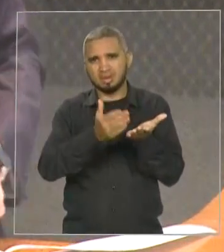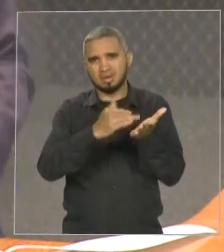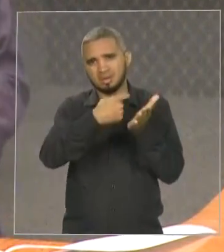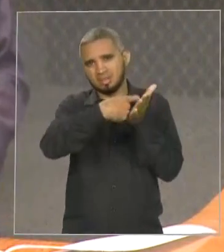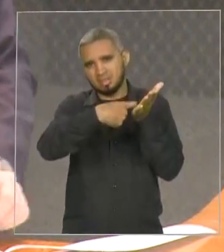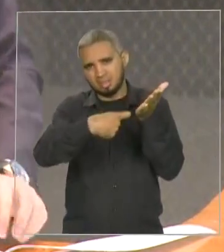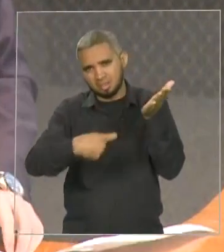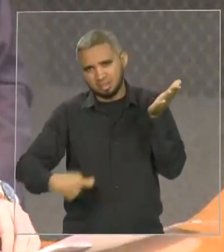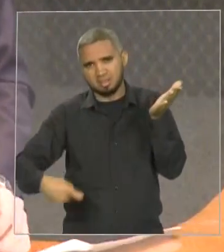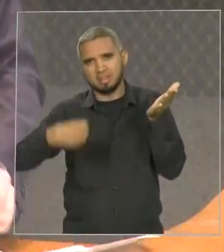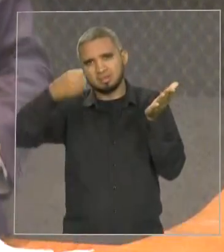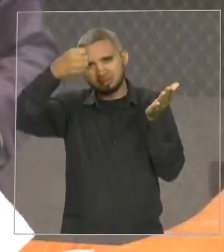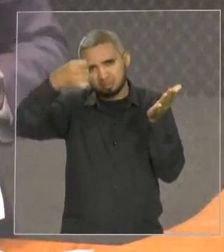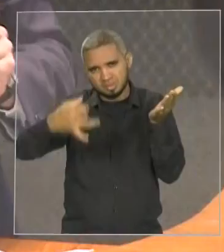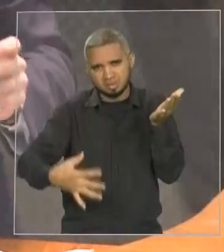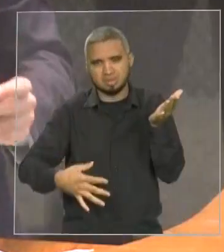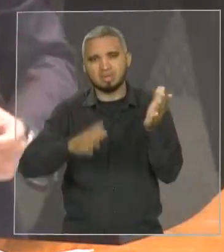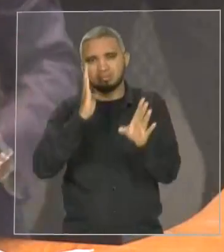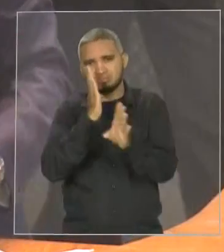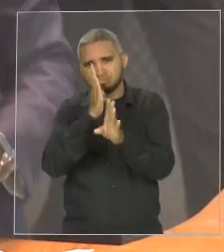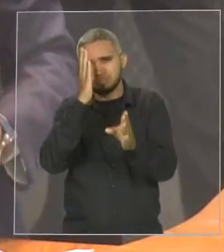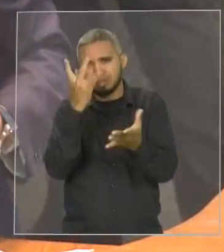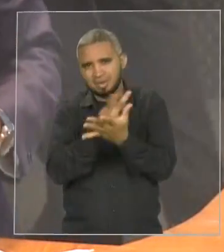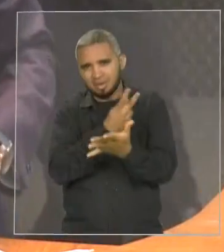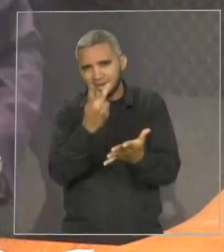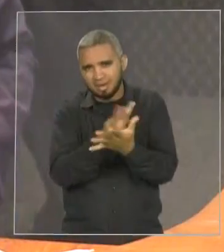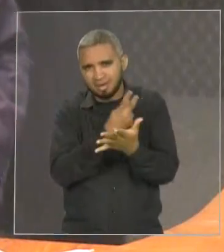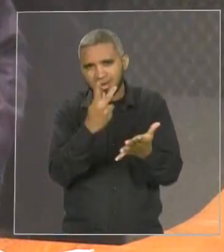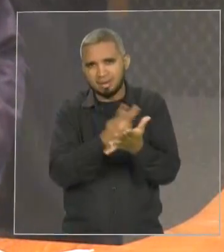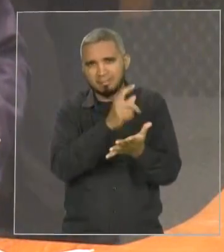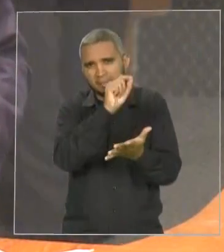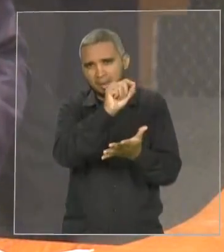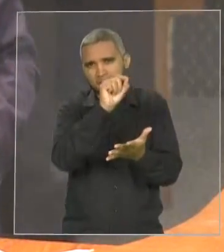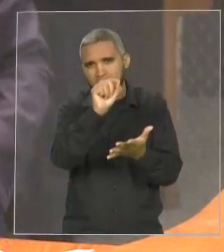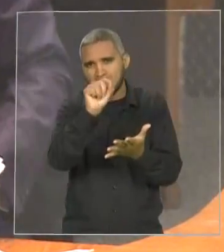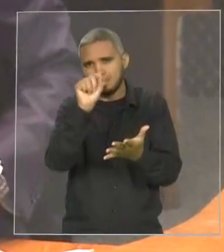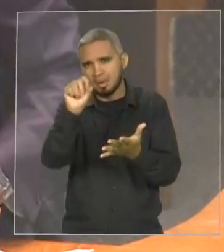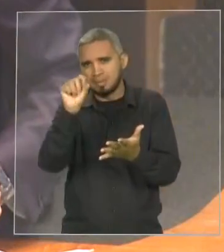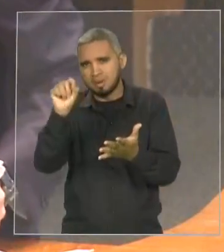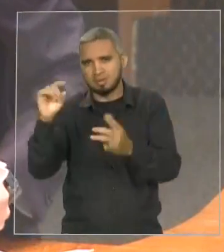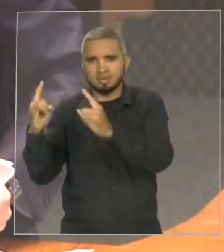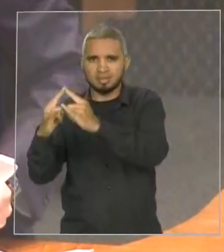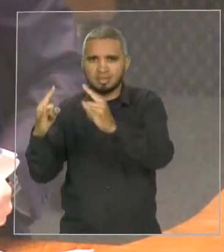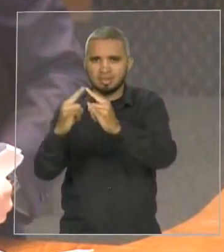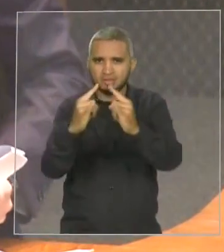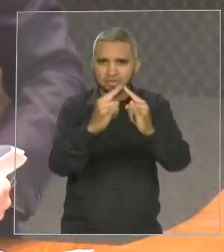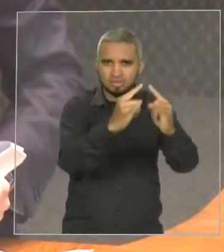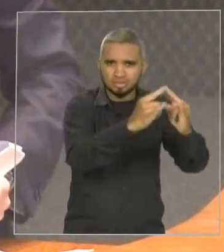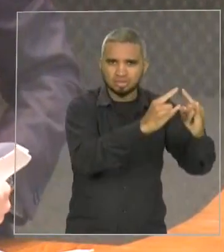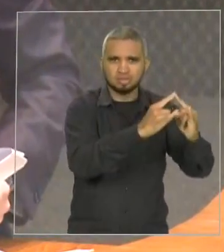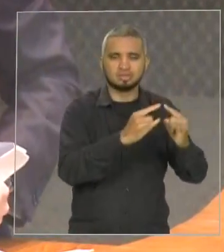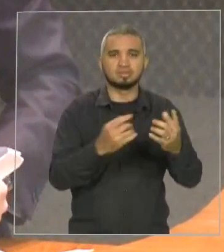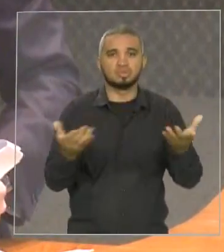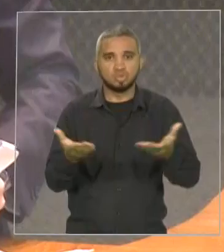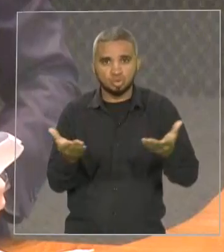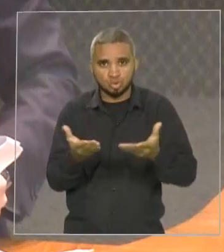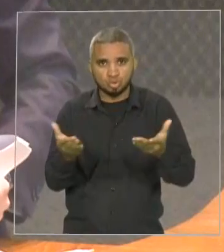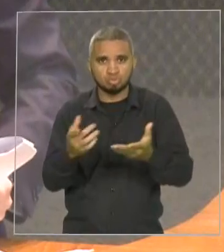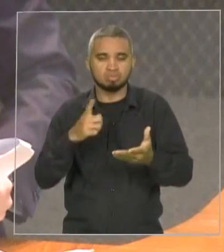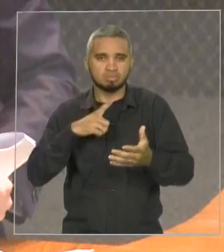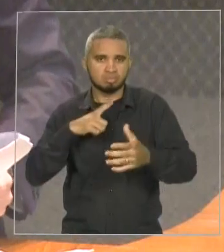listando irregularidades no processo de licitação dessas instituições que aí estão e que deverão